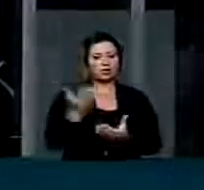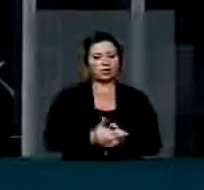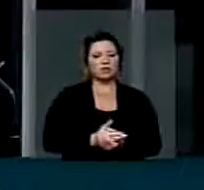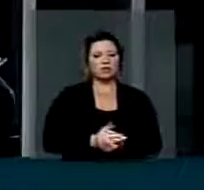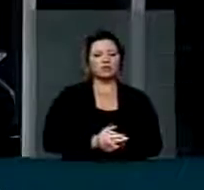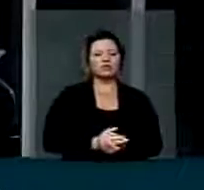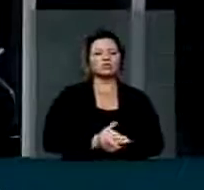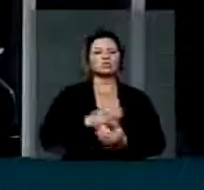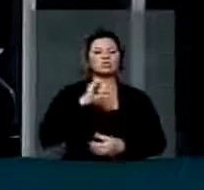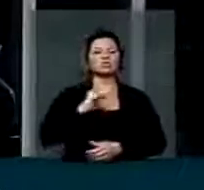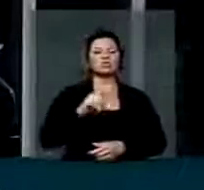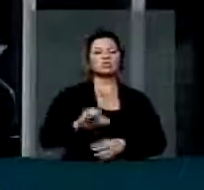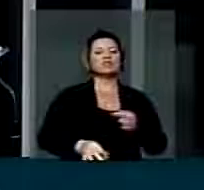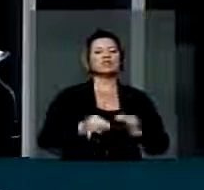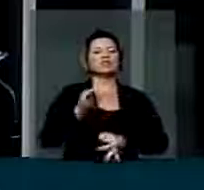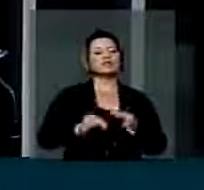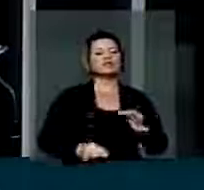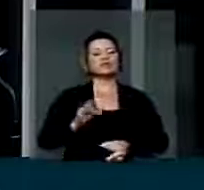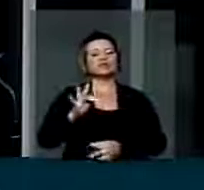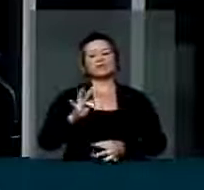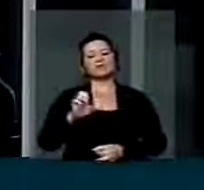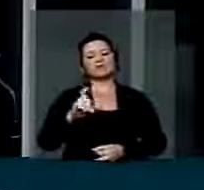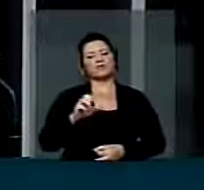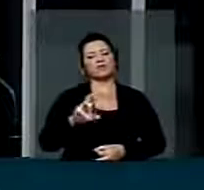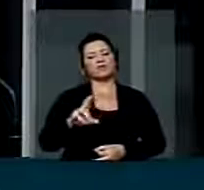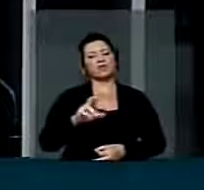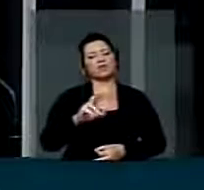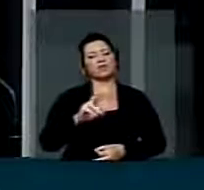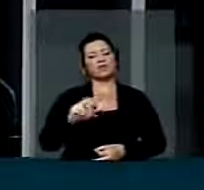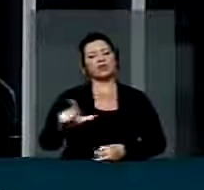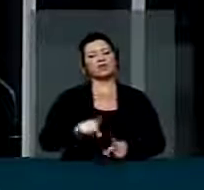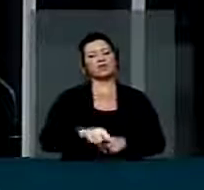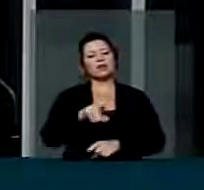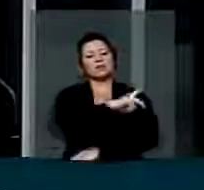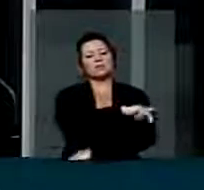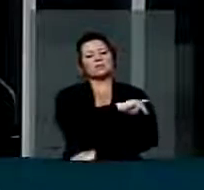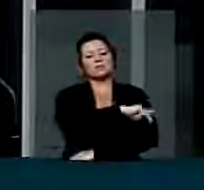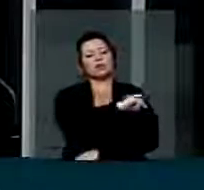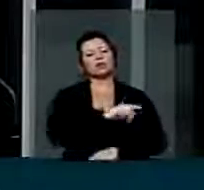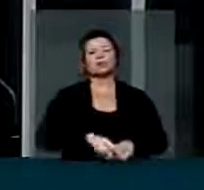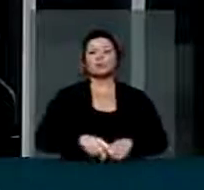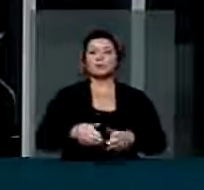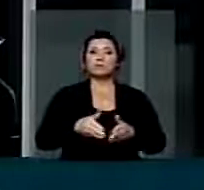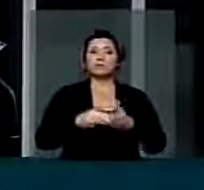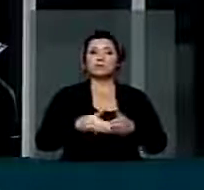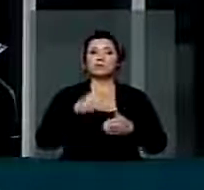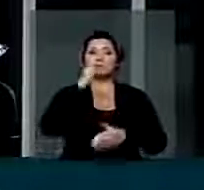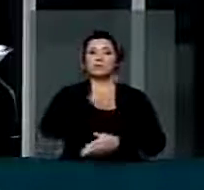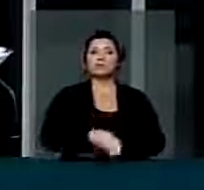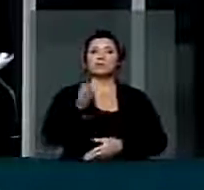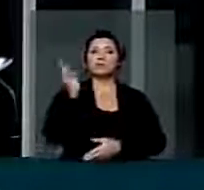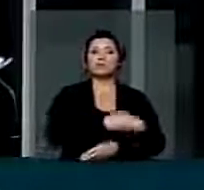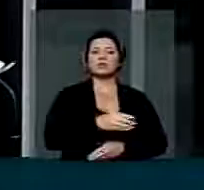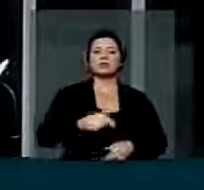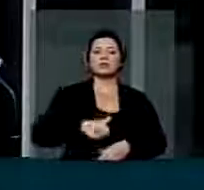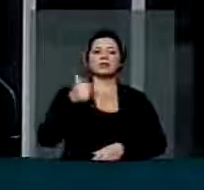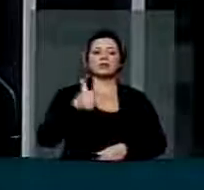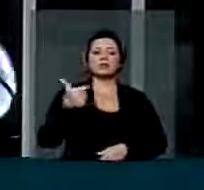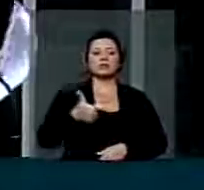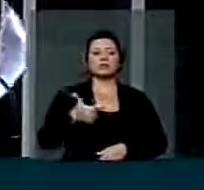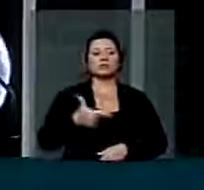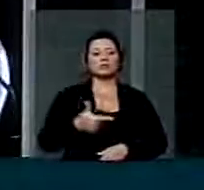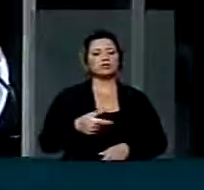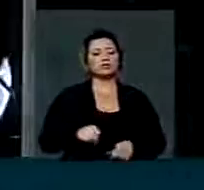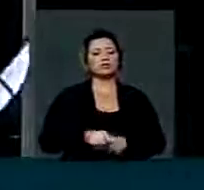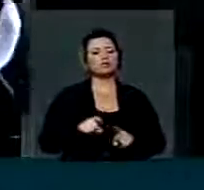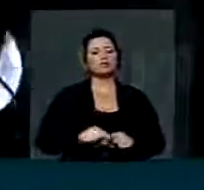civil pública na Justiça Federal de Floriano, no Piauí, para anular a 12ª